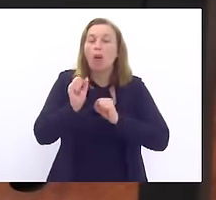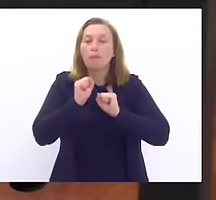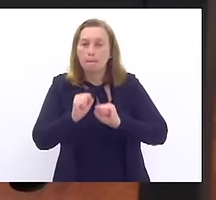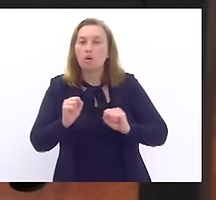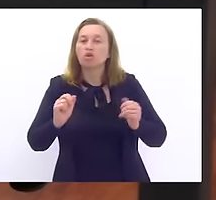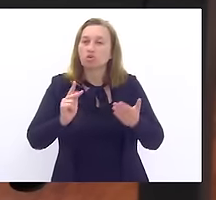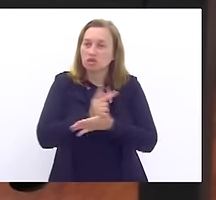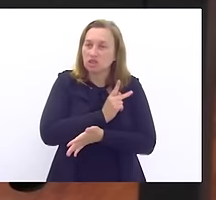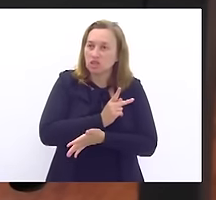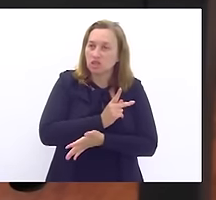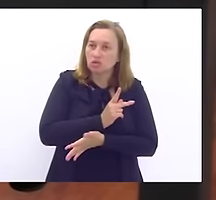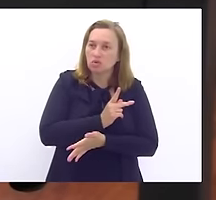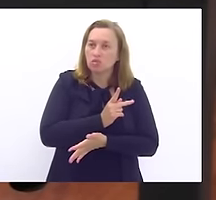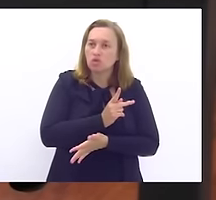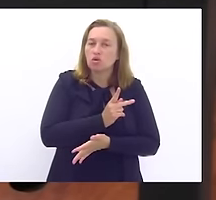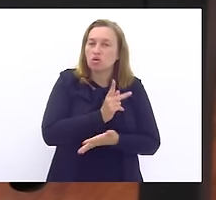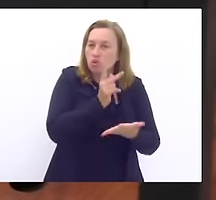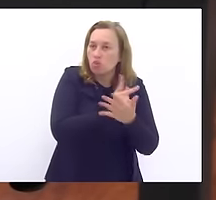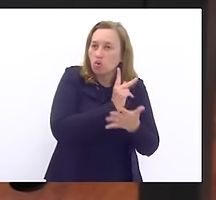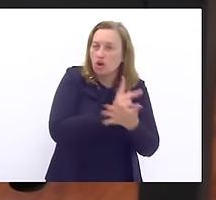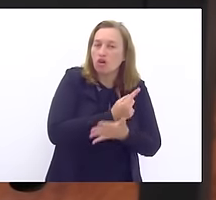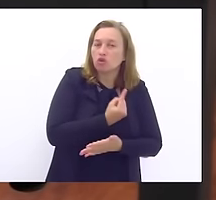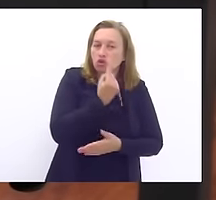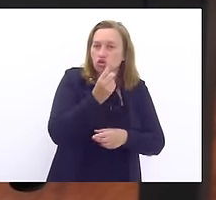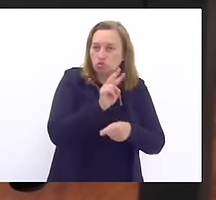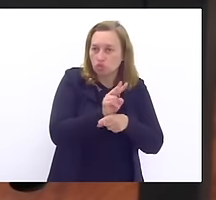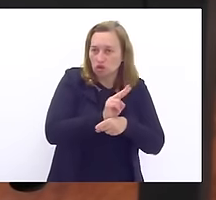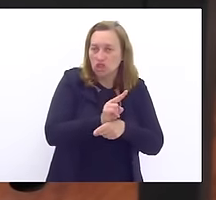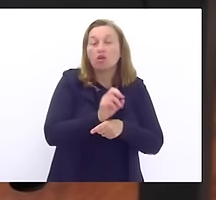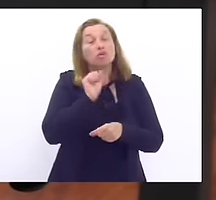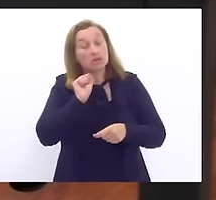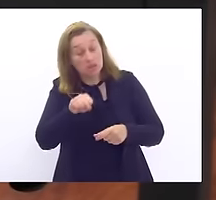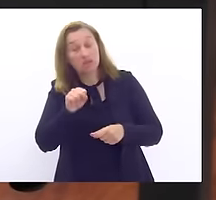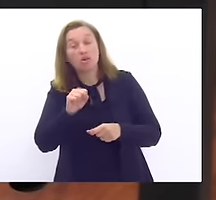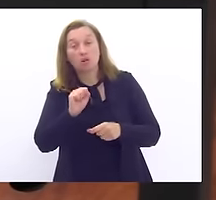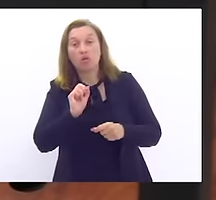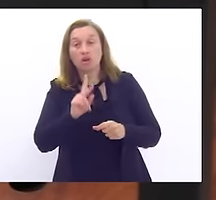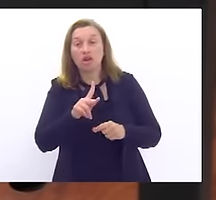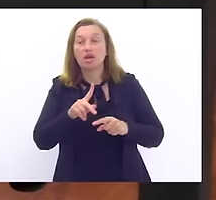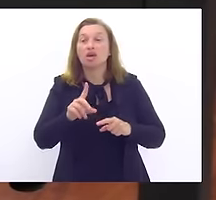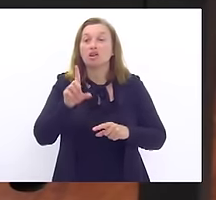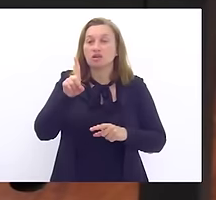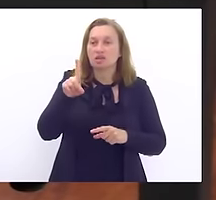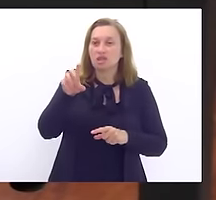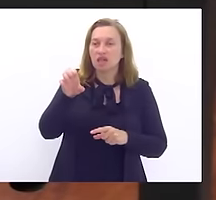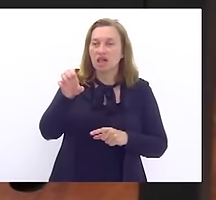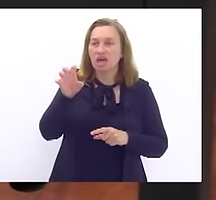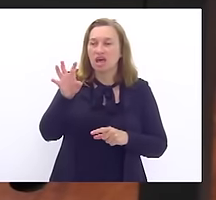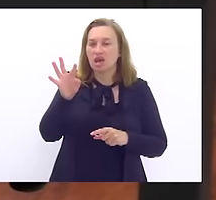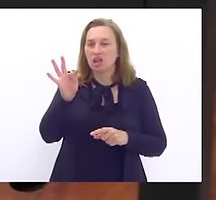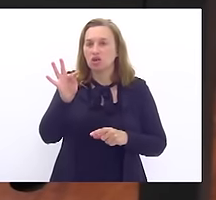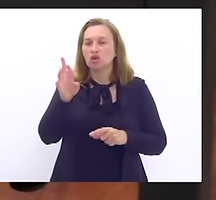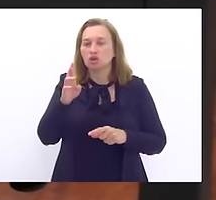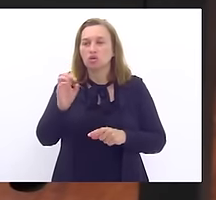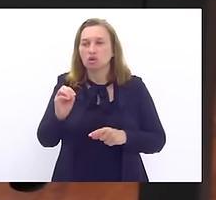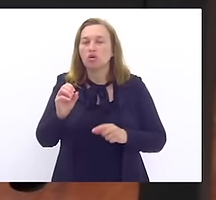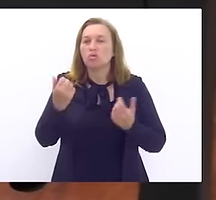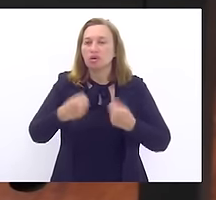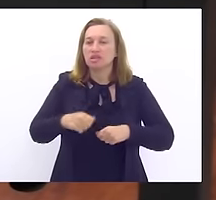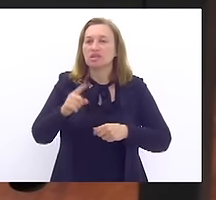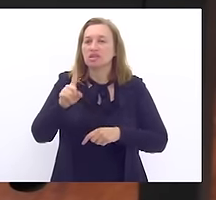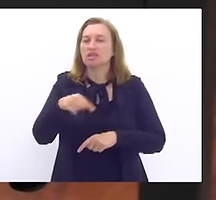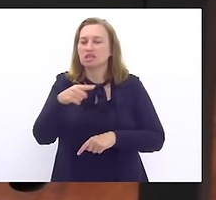é um exagero de um fiscal óbvio que pode e o Detro tem que repreender isso de forma